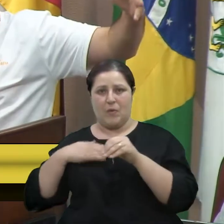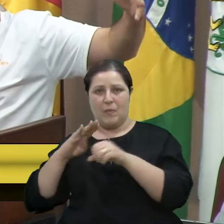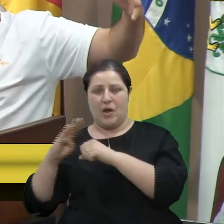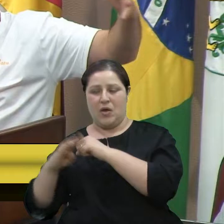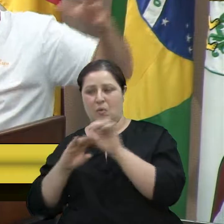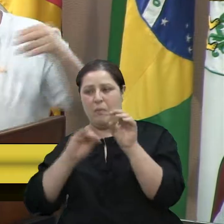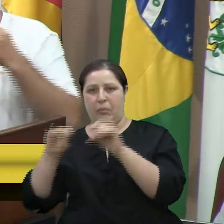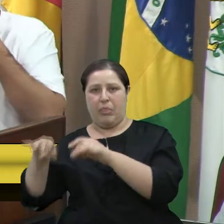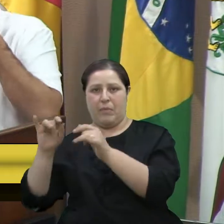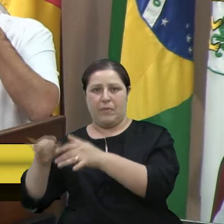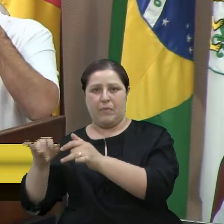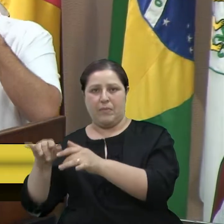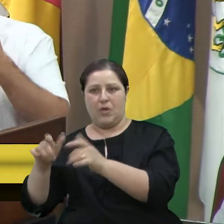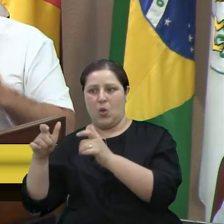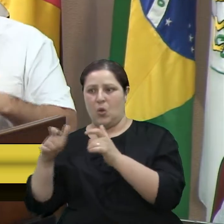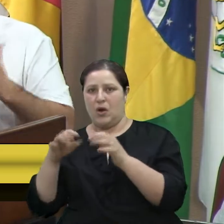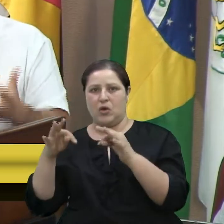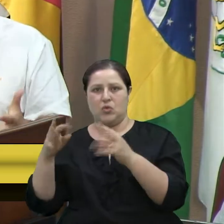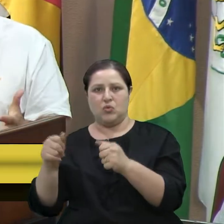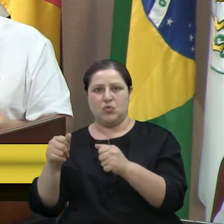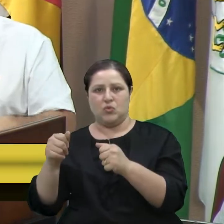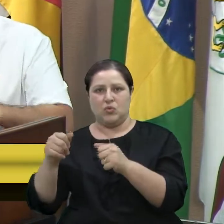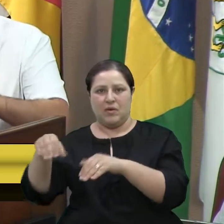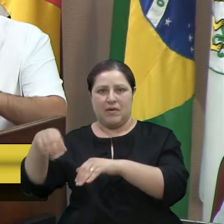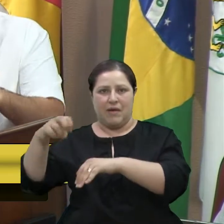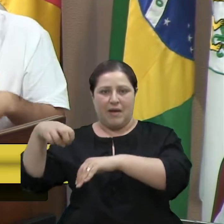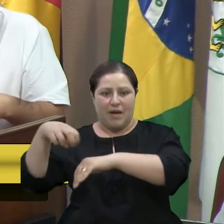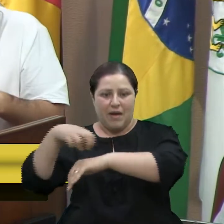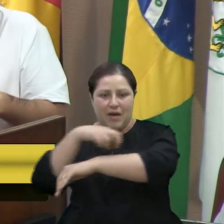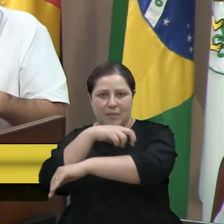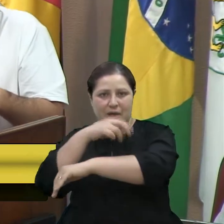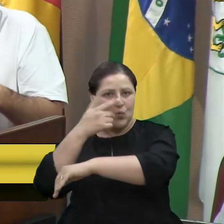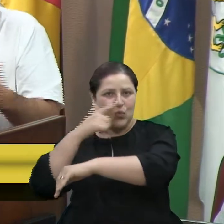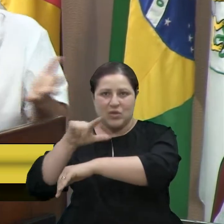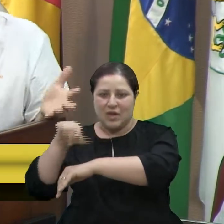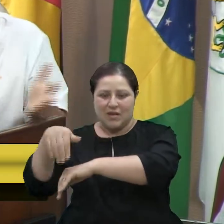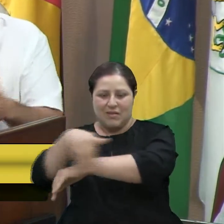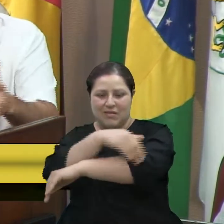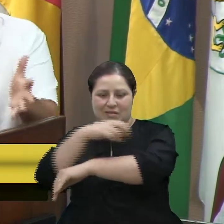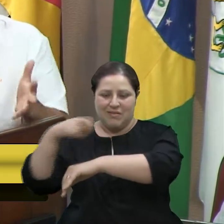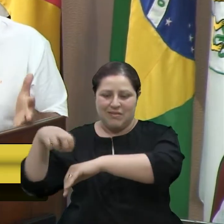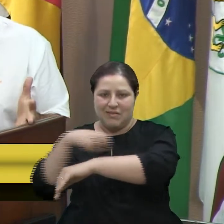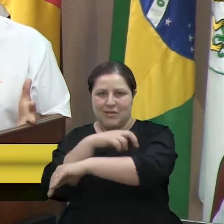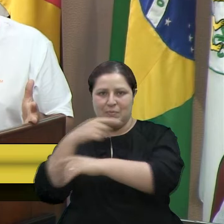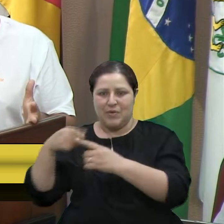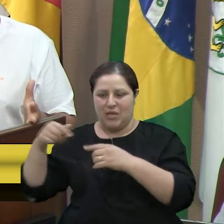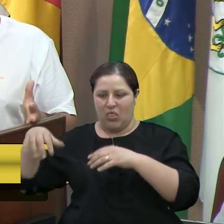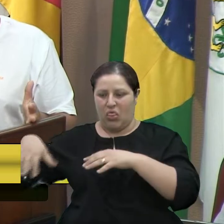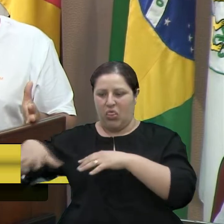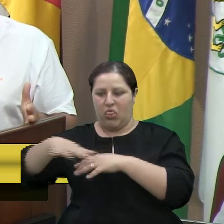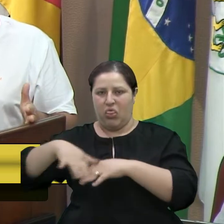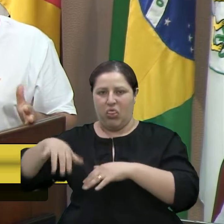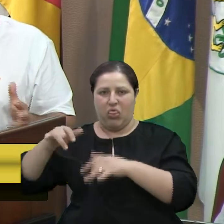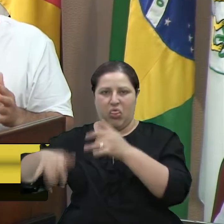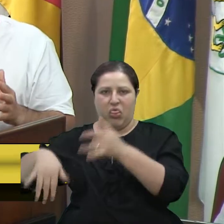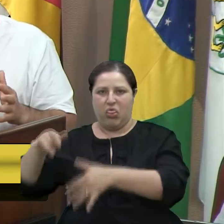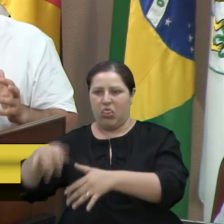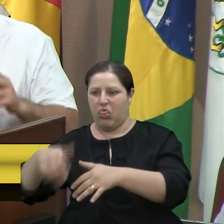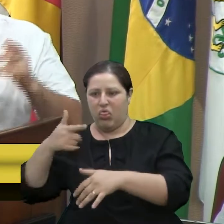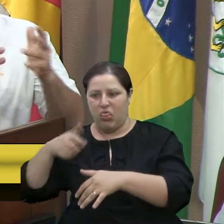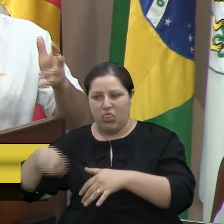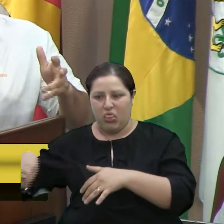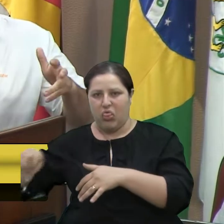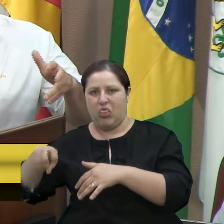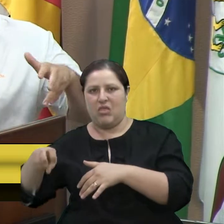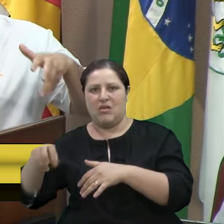parte. A gente não consegue mais nem caminhar nas calçadas, além, porque é o lixo que é no entorno, né? E daí as pessoas, quando